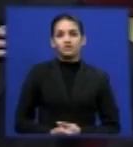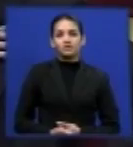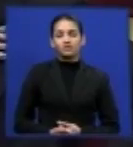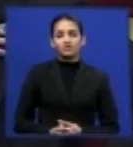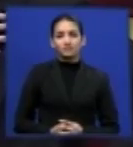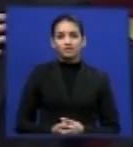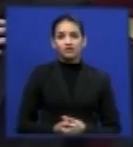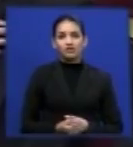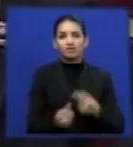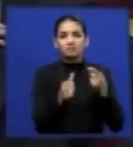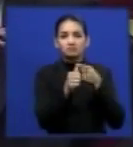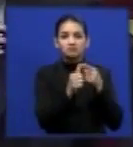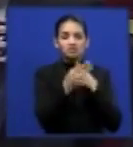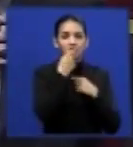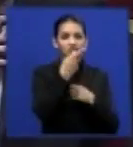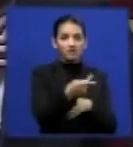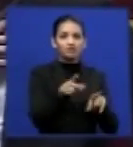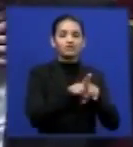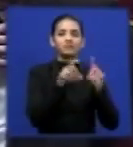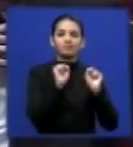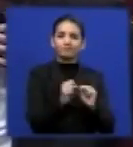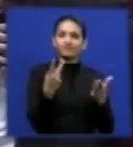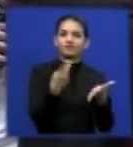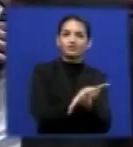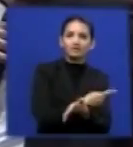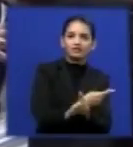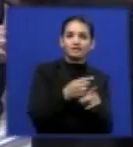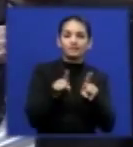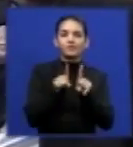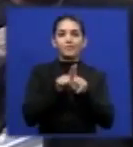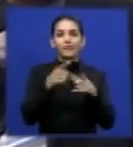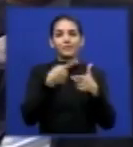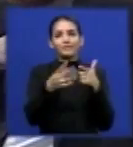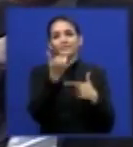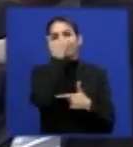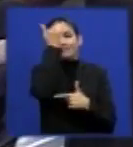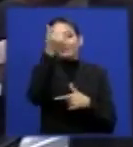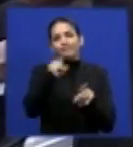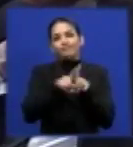coprocessamento mesmo controlado pode gerar emissões danosas